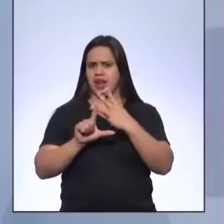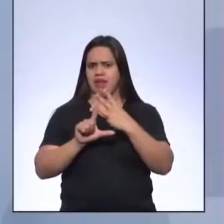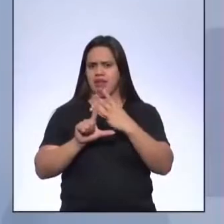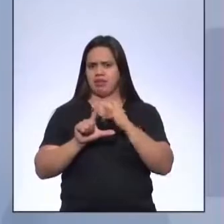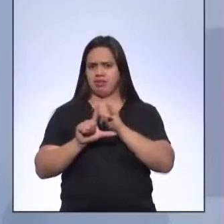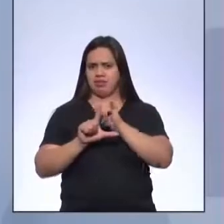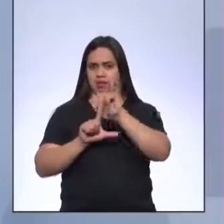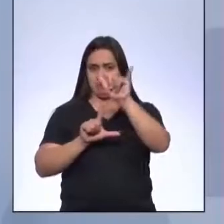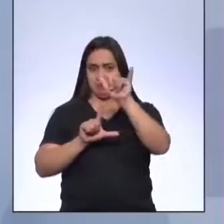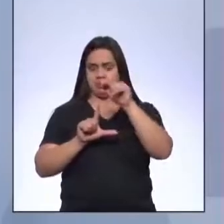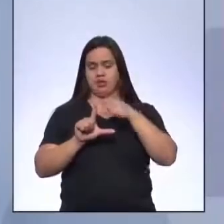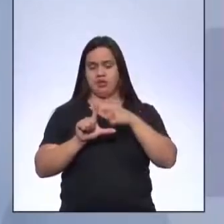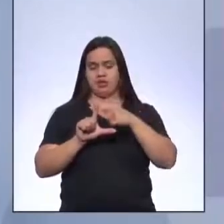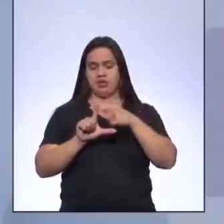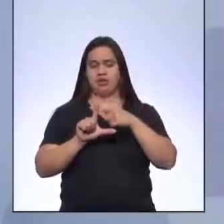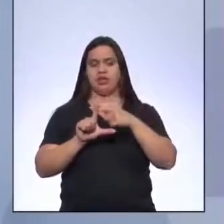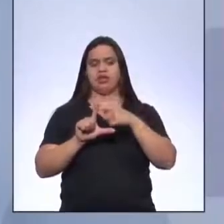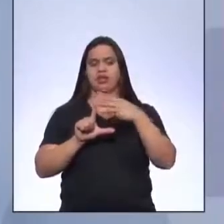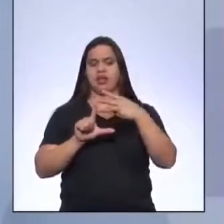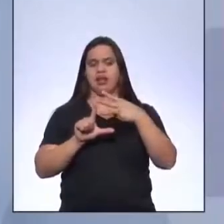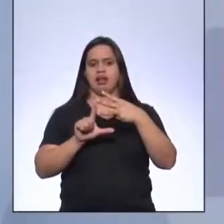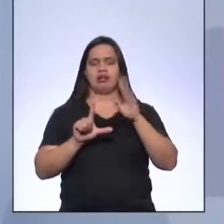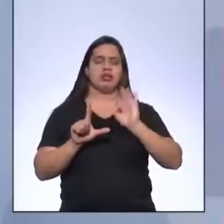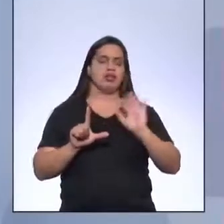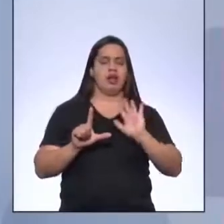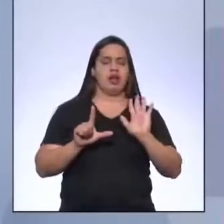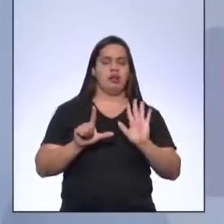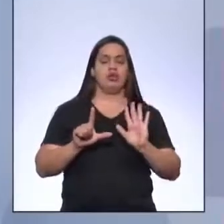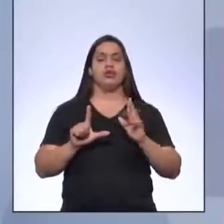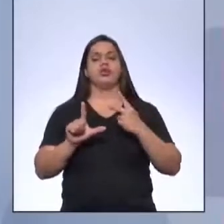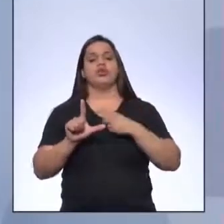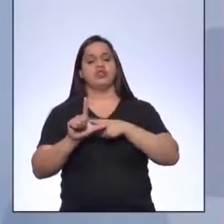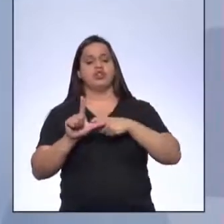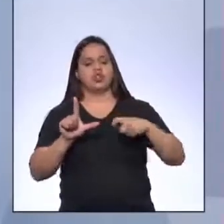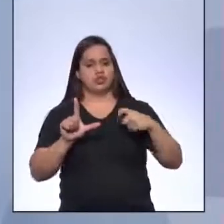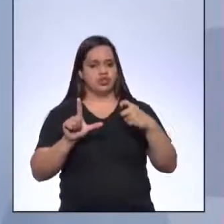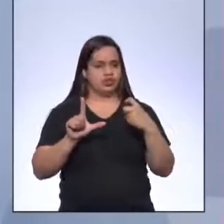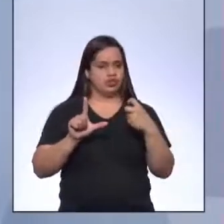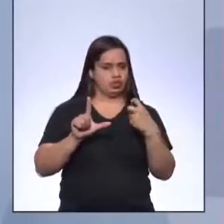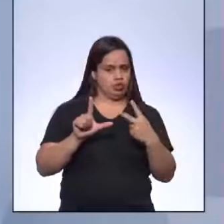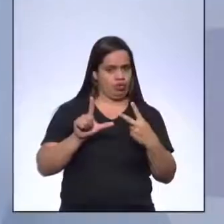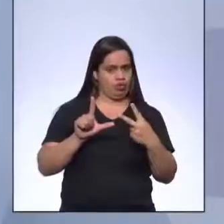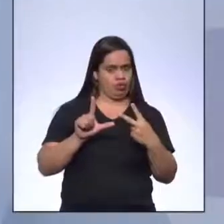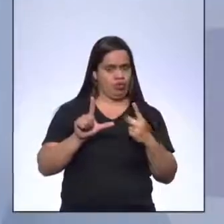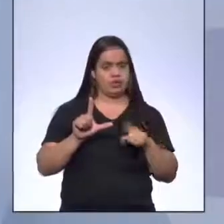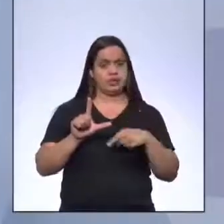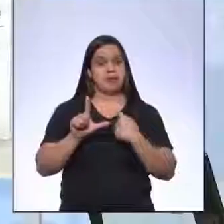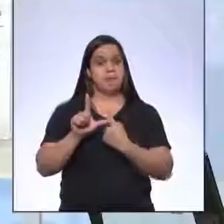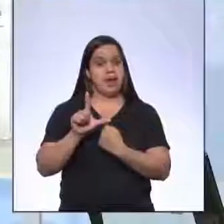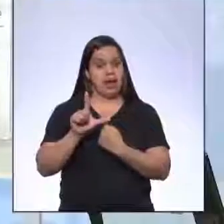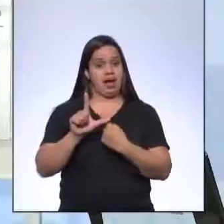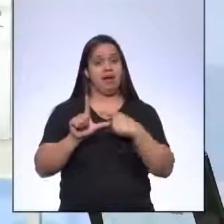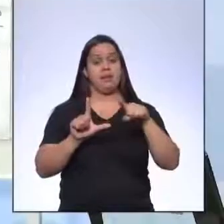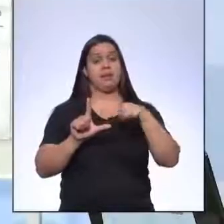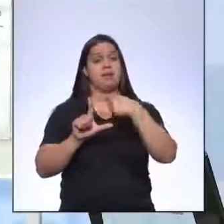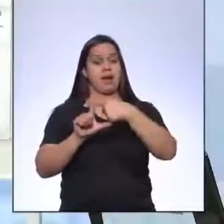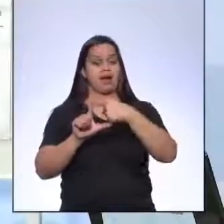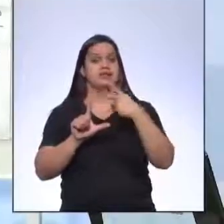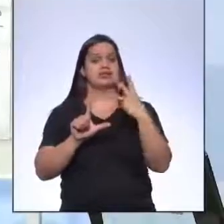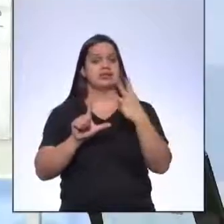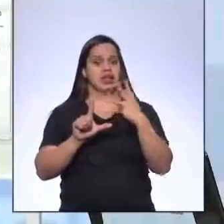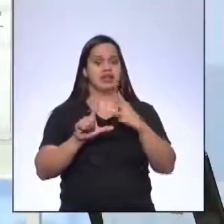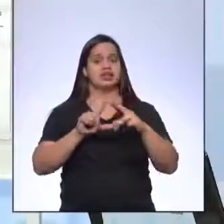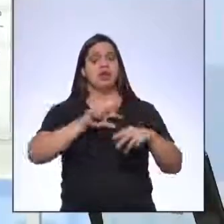é igual a 38 ou não 2 x + 3 = 5